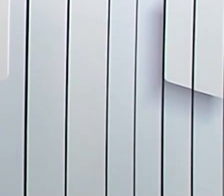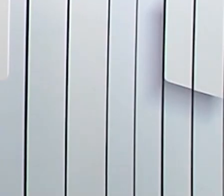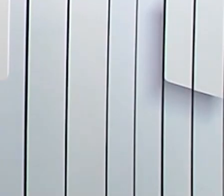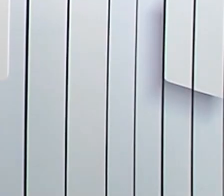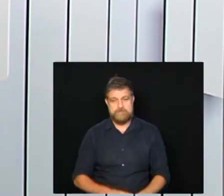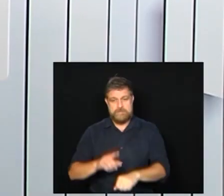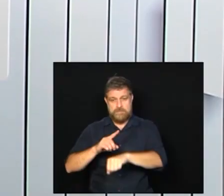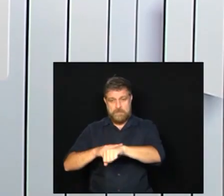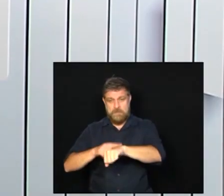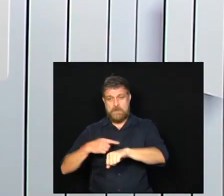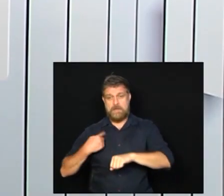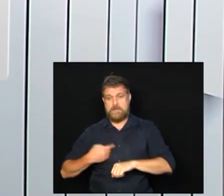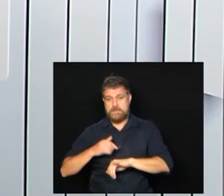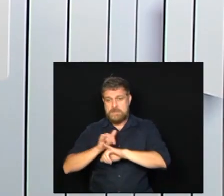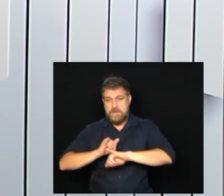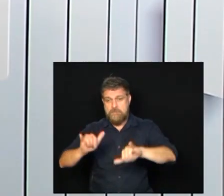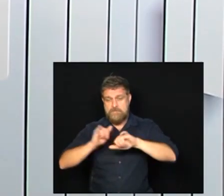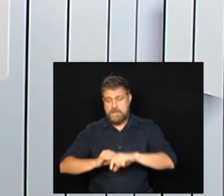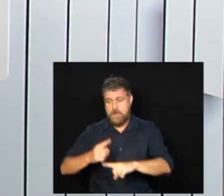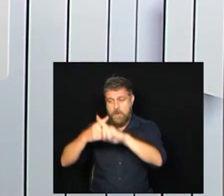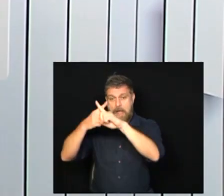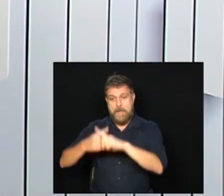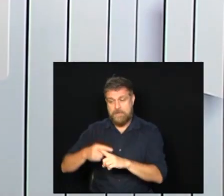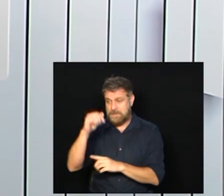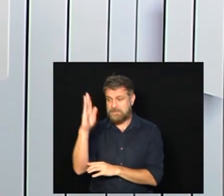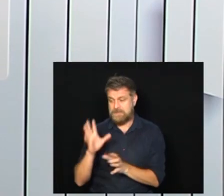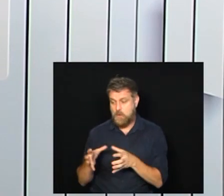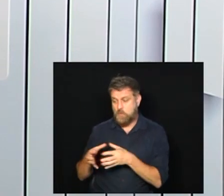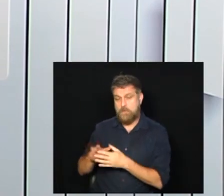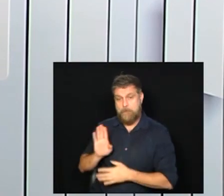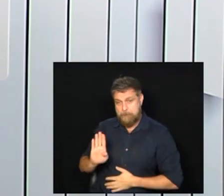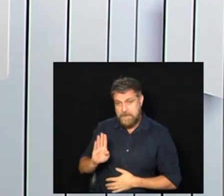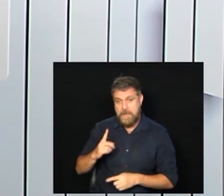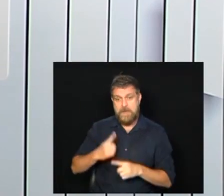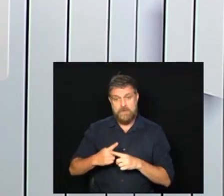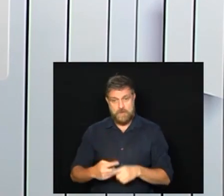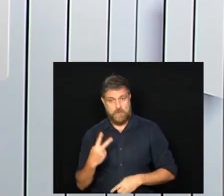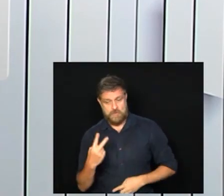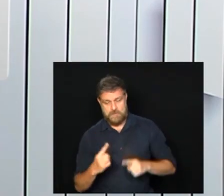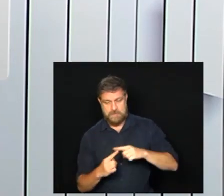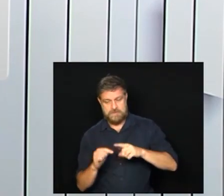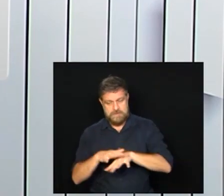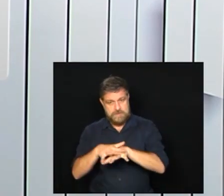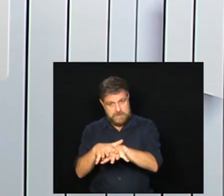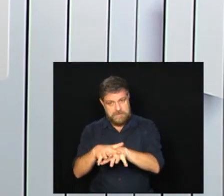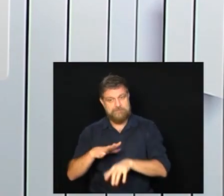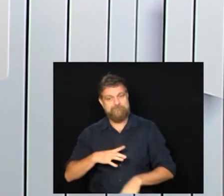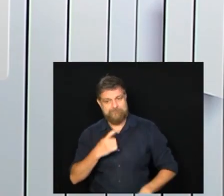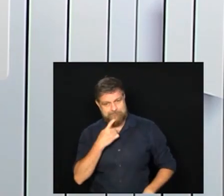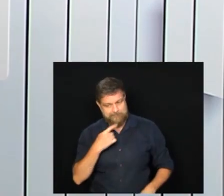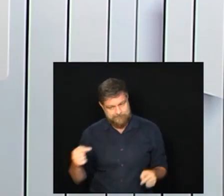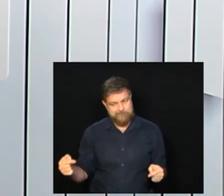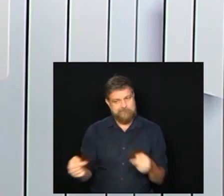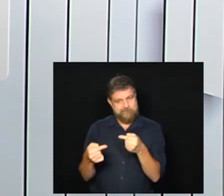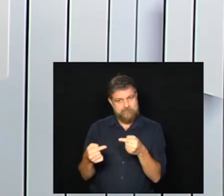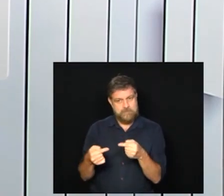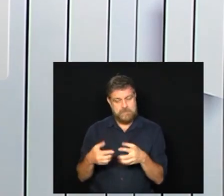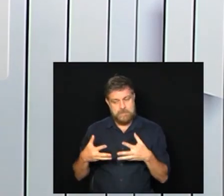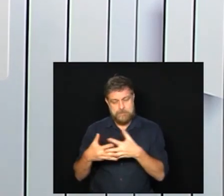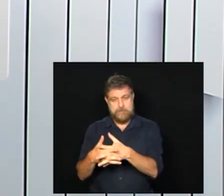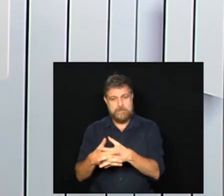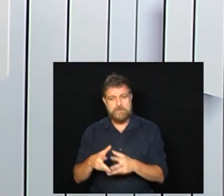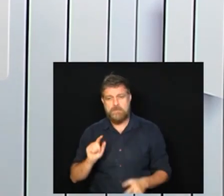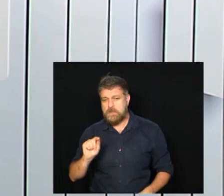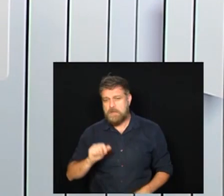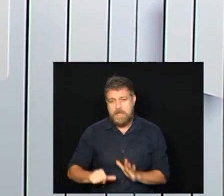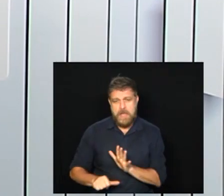Hora da gente falar sobre o Campeonato Brasileiro da Série B, porque as duas equipes da cidade têm duelos complicados. E pela ordem